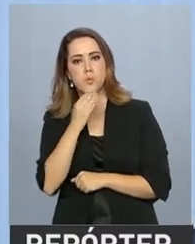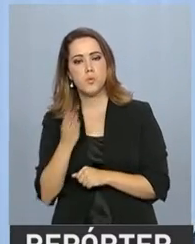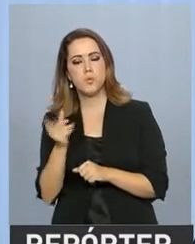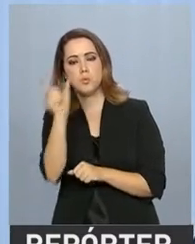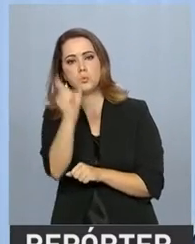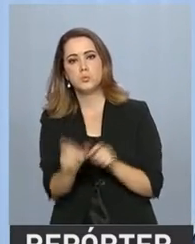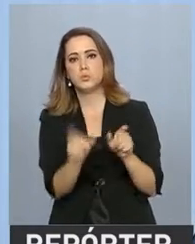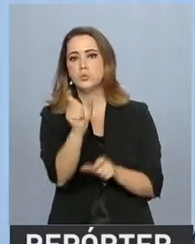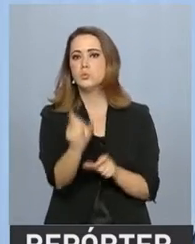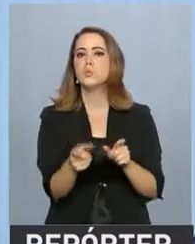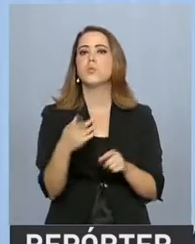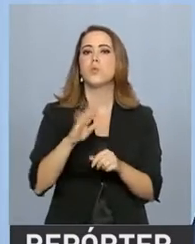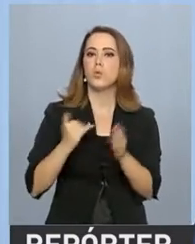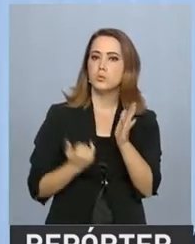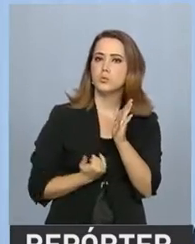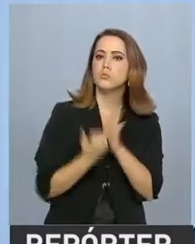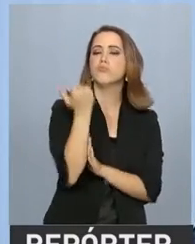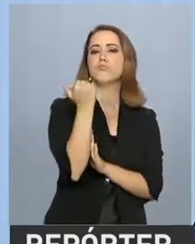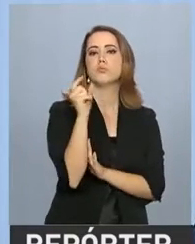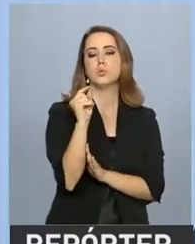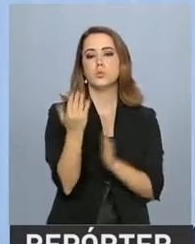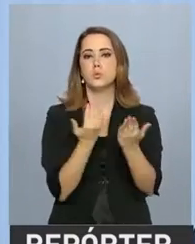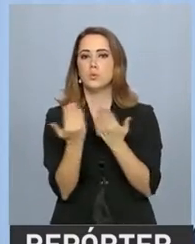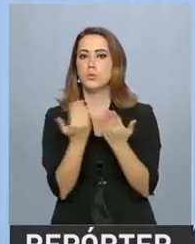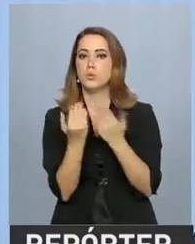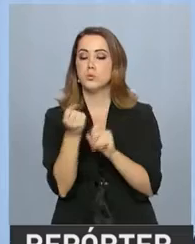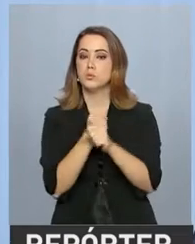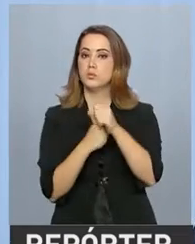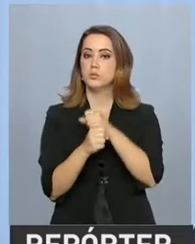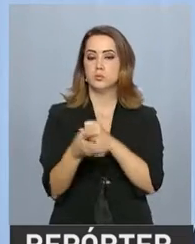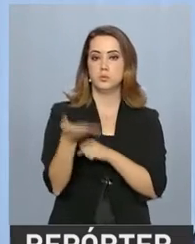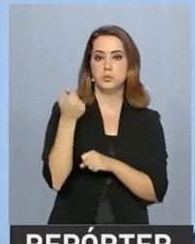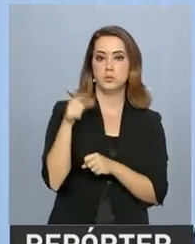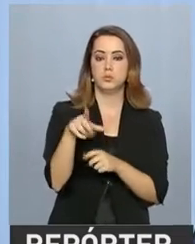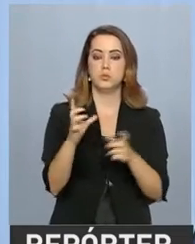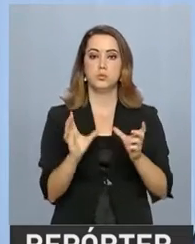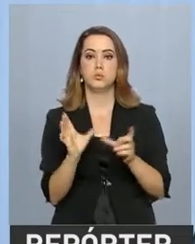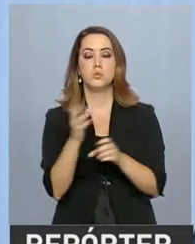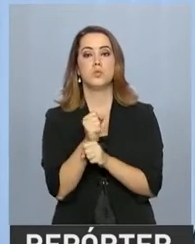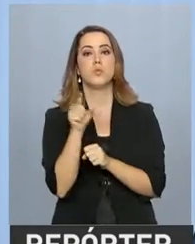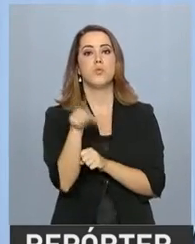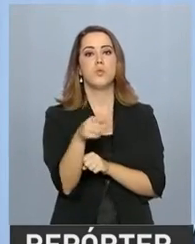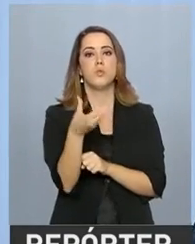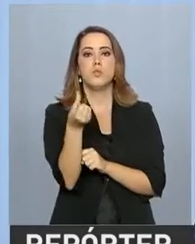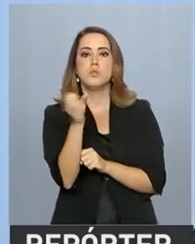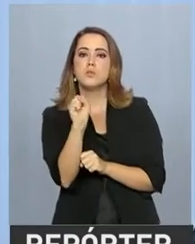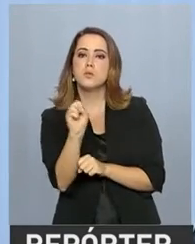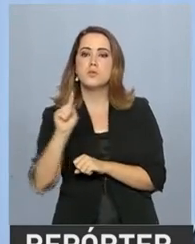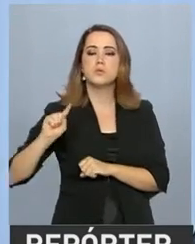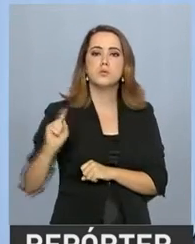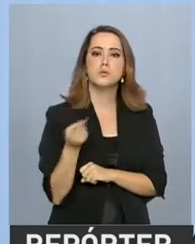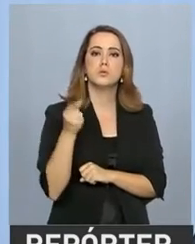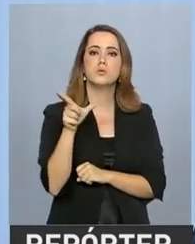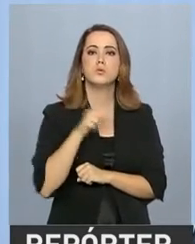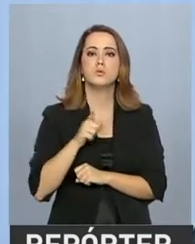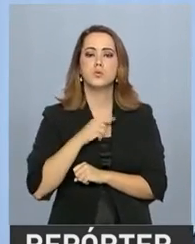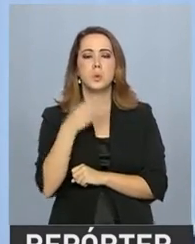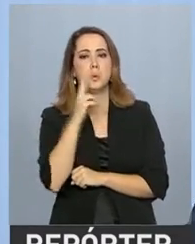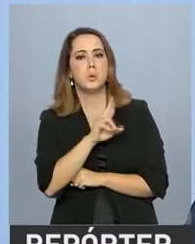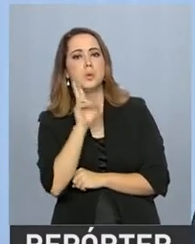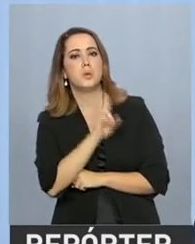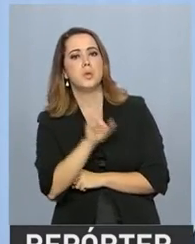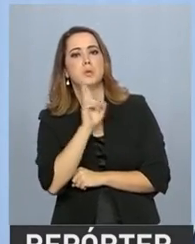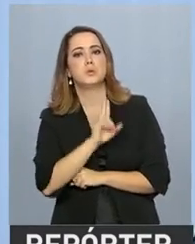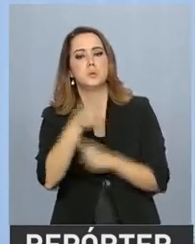52% superior ao realizado no mesmo período do ano passado. Desse total, cerca de 68 mil se referem a relatos